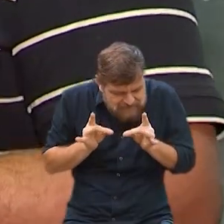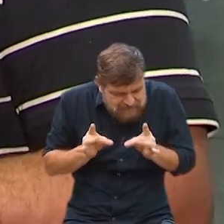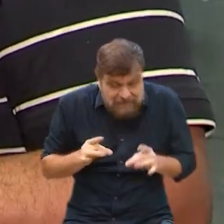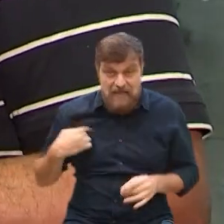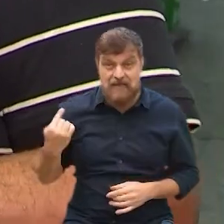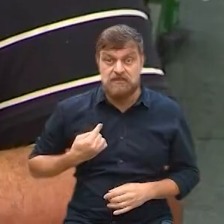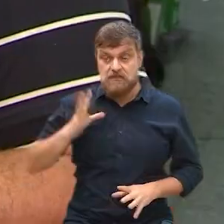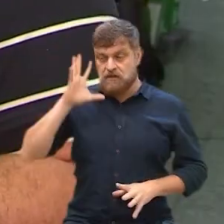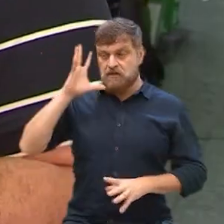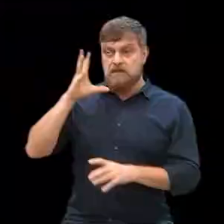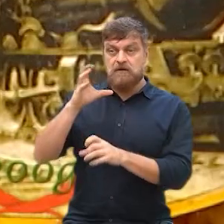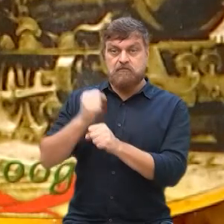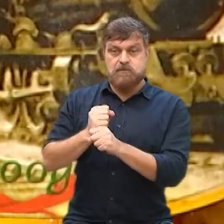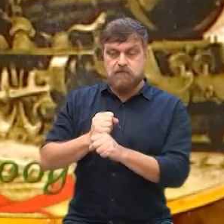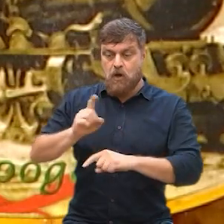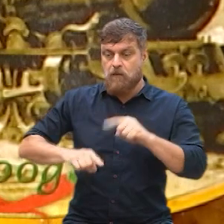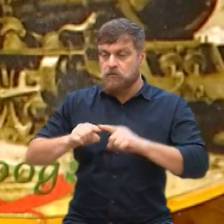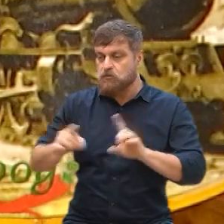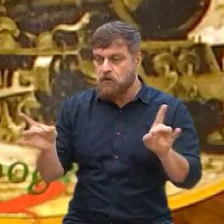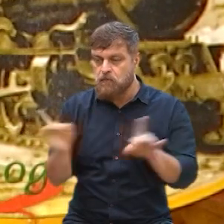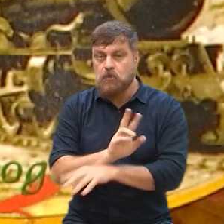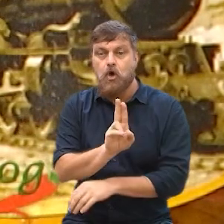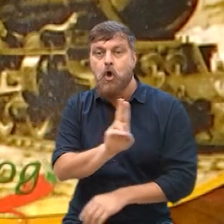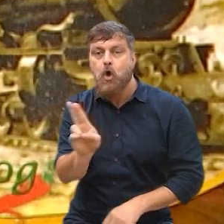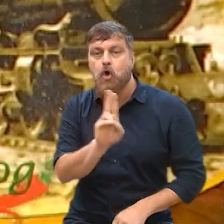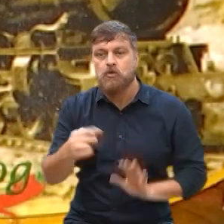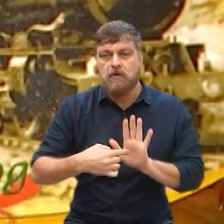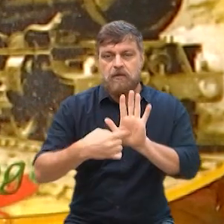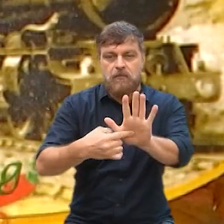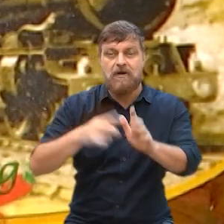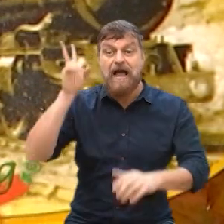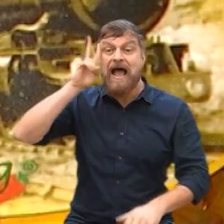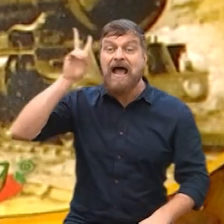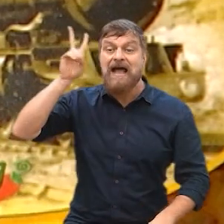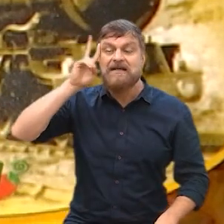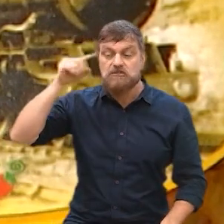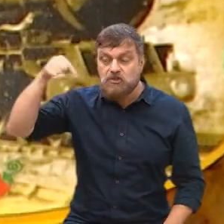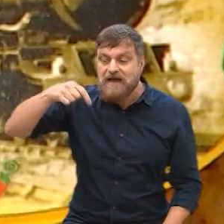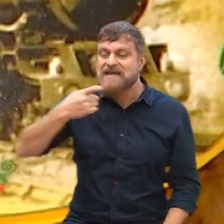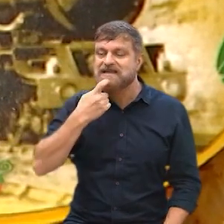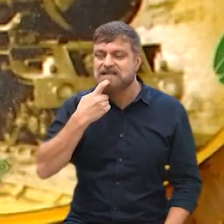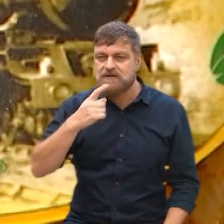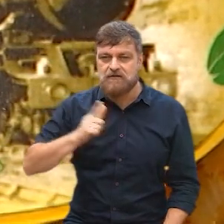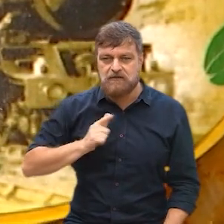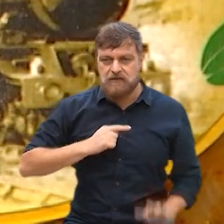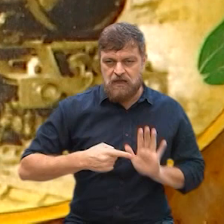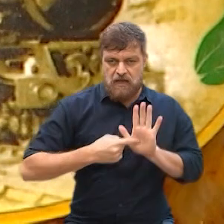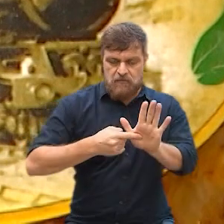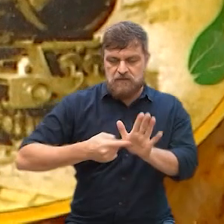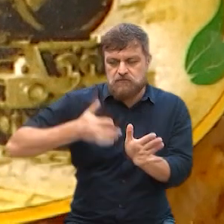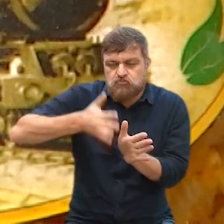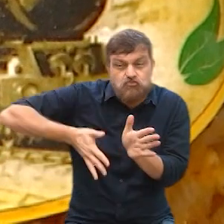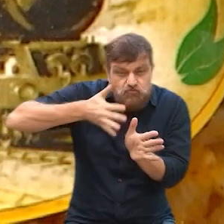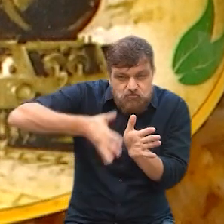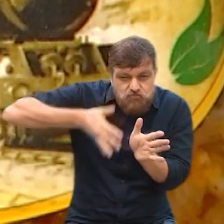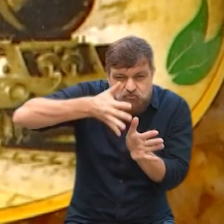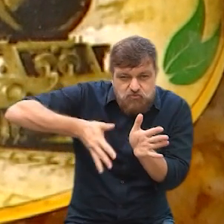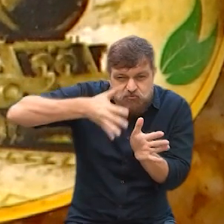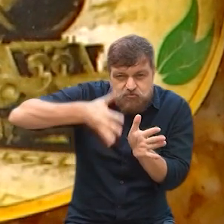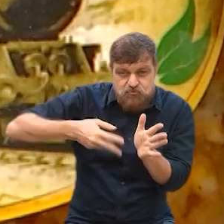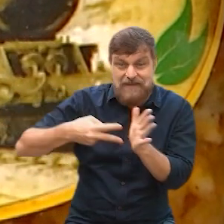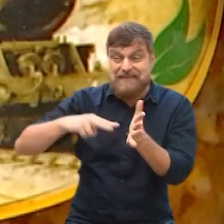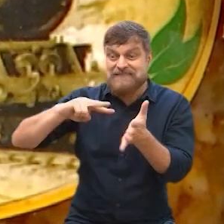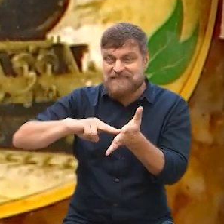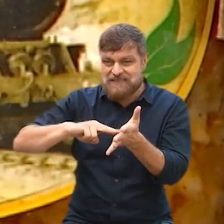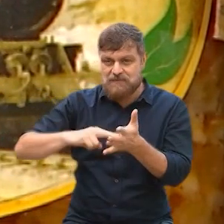até que nós chegamos nesse produto. O nome do produto retrata a história de Campinas, com destaque para as ferrovias, sinônimo